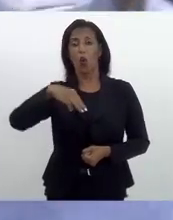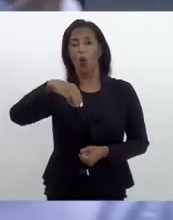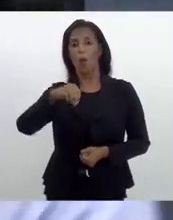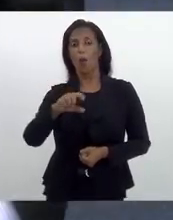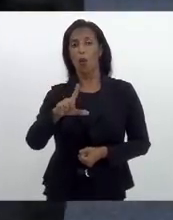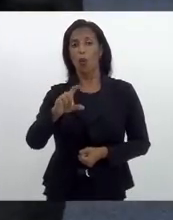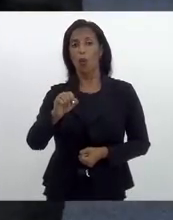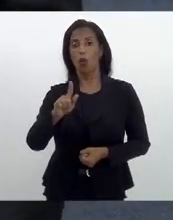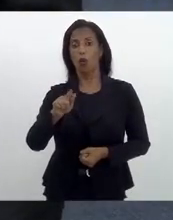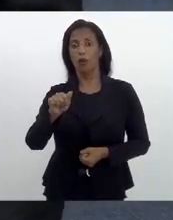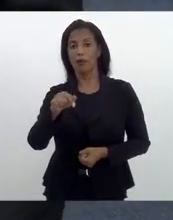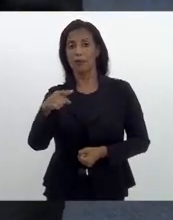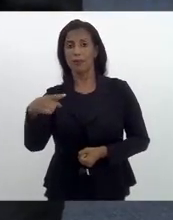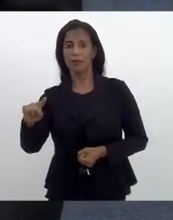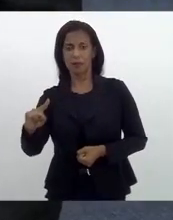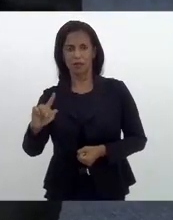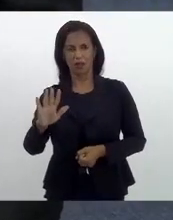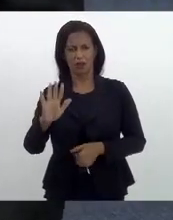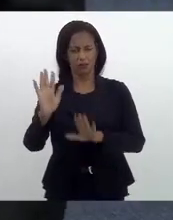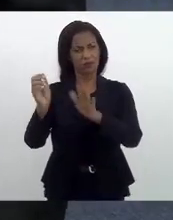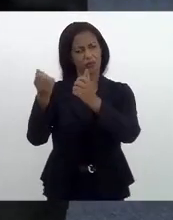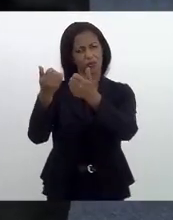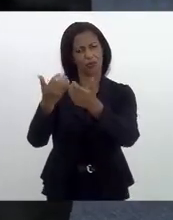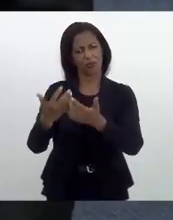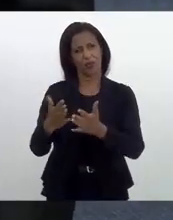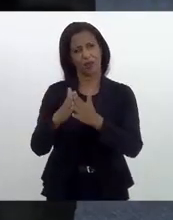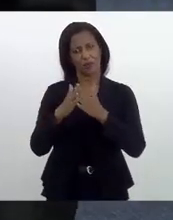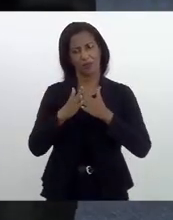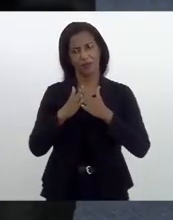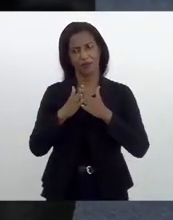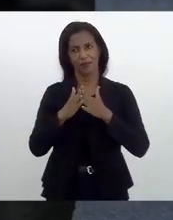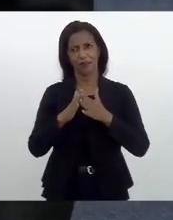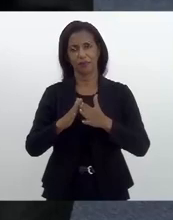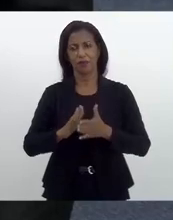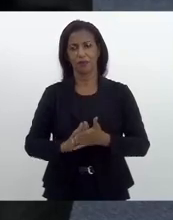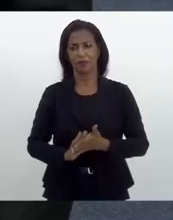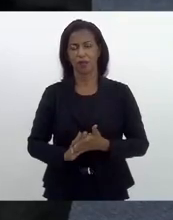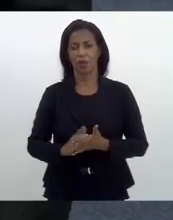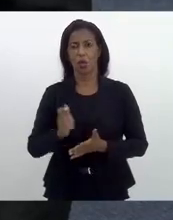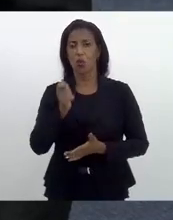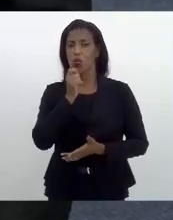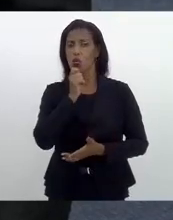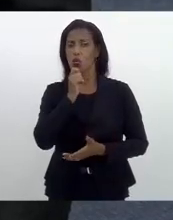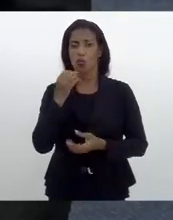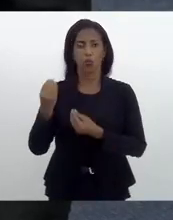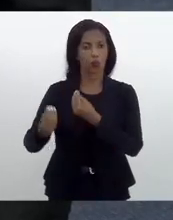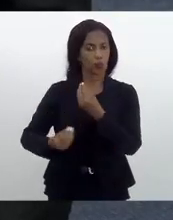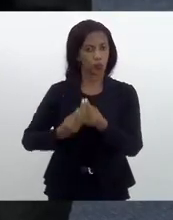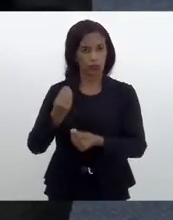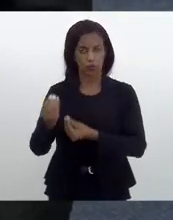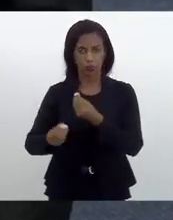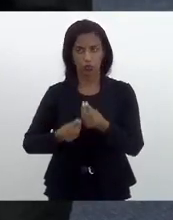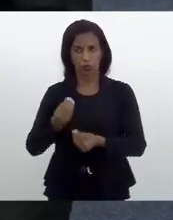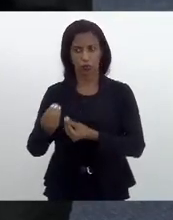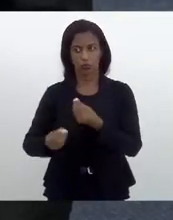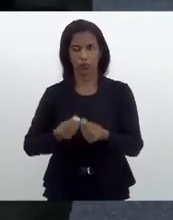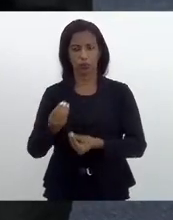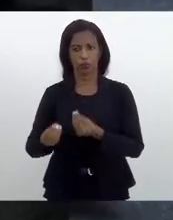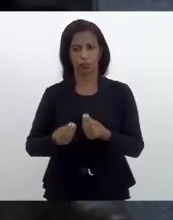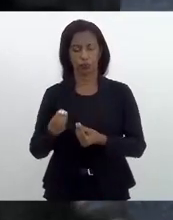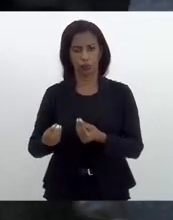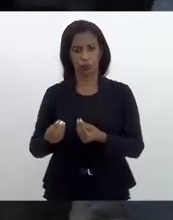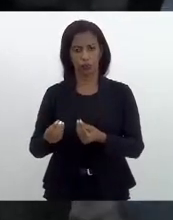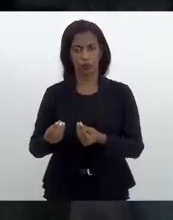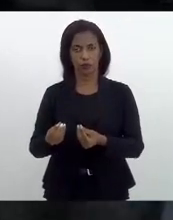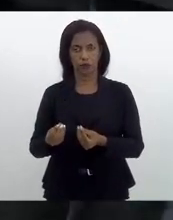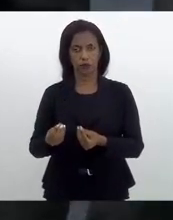concurso. Nós fizemos... Só um instantinho, presidente, por favor. Não há possibilidade de